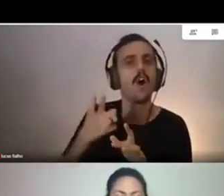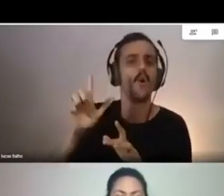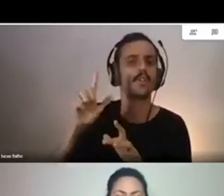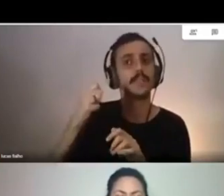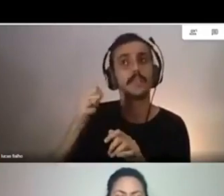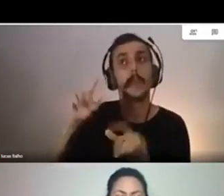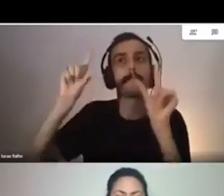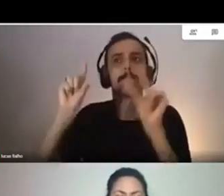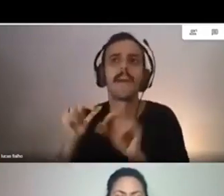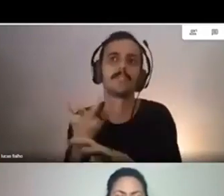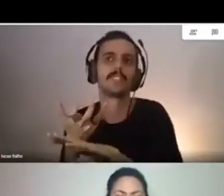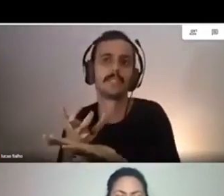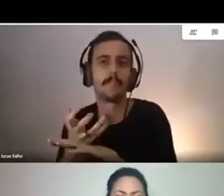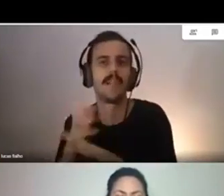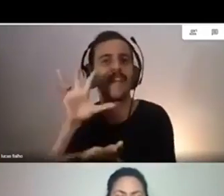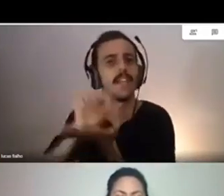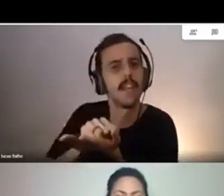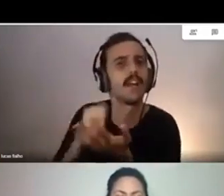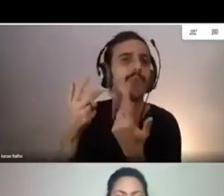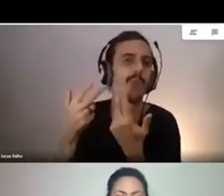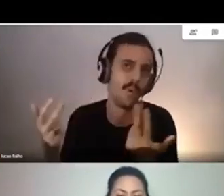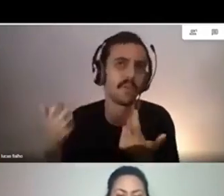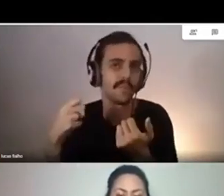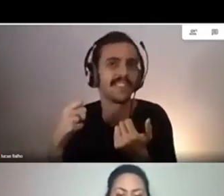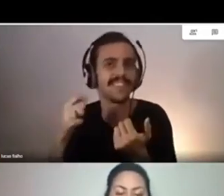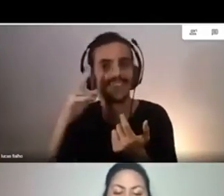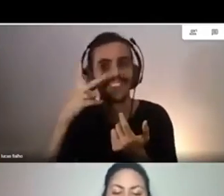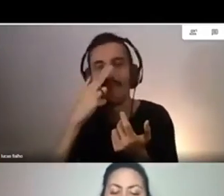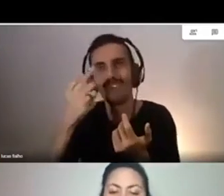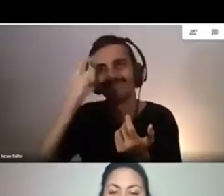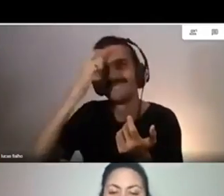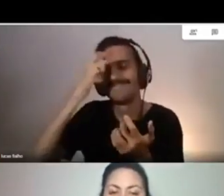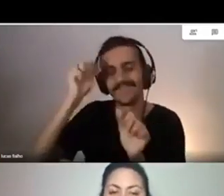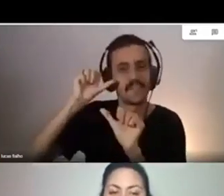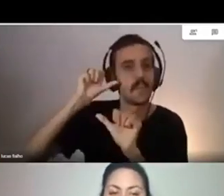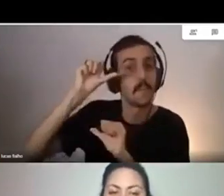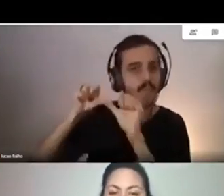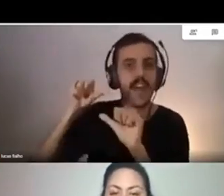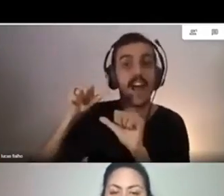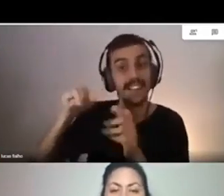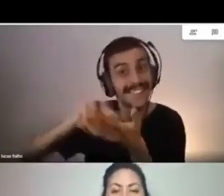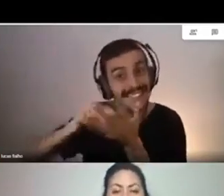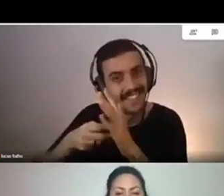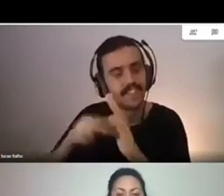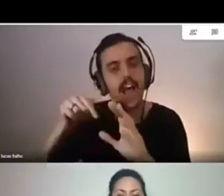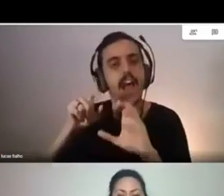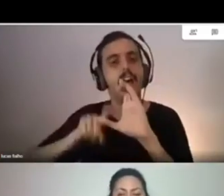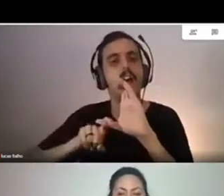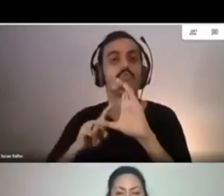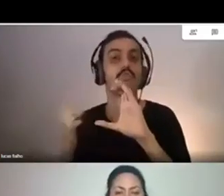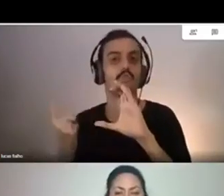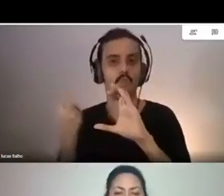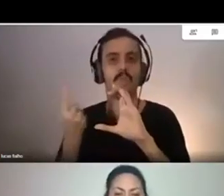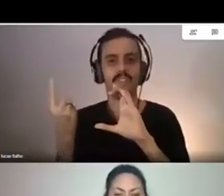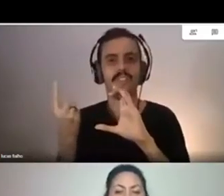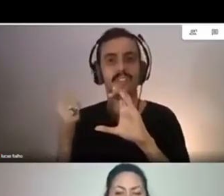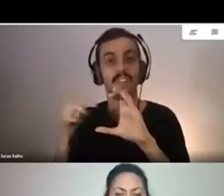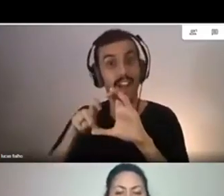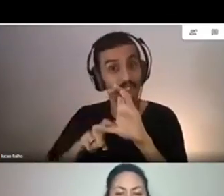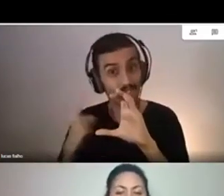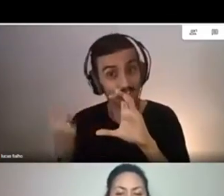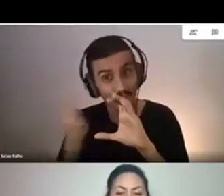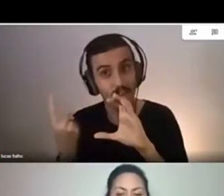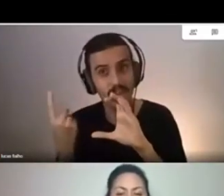disciplinas, de repente eu não vou fazer isso, vou fazer aquilo. Vai chegando a autonomia também, né, que é uma coisa que, quando a gente percebe